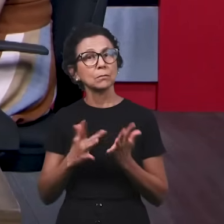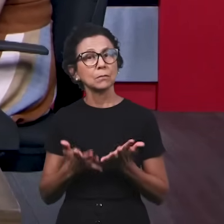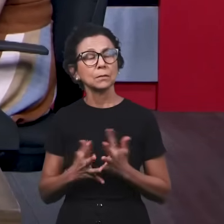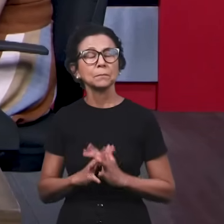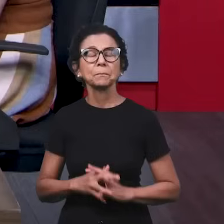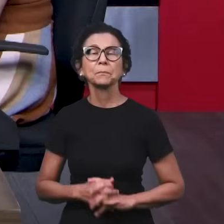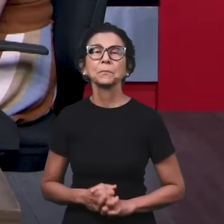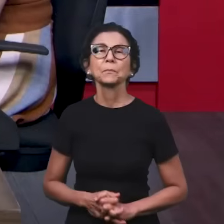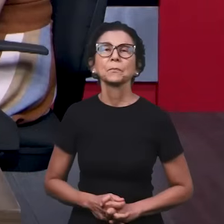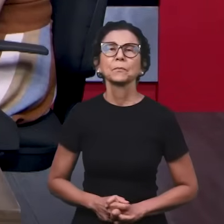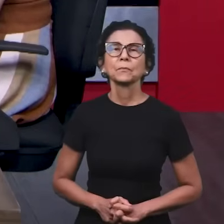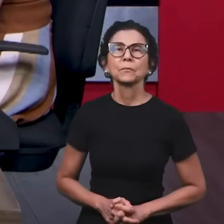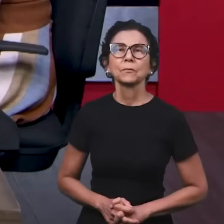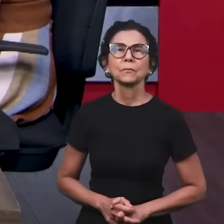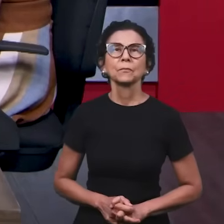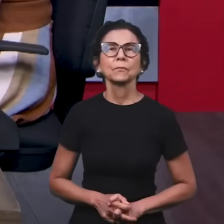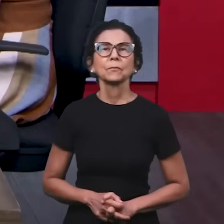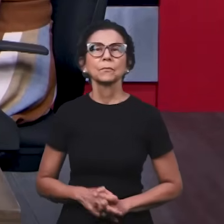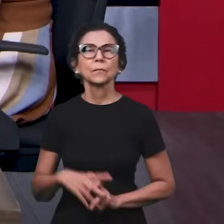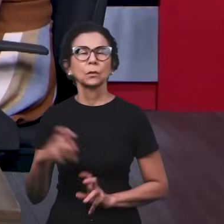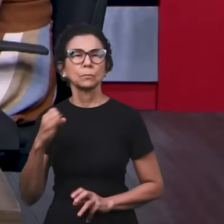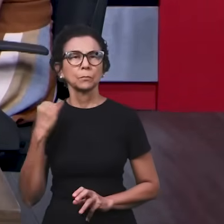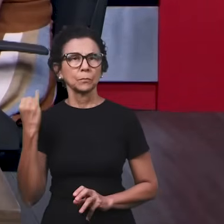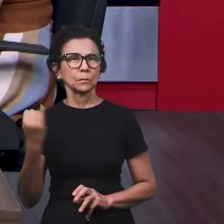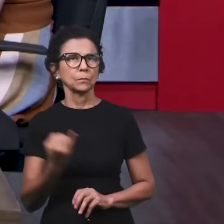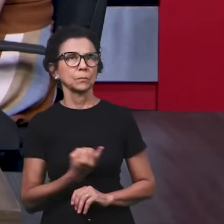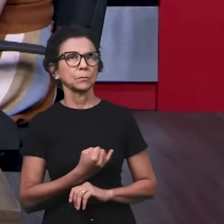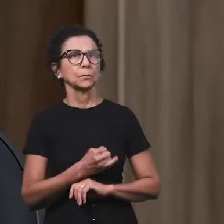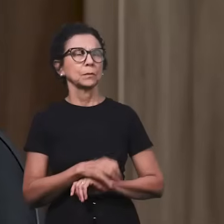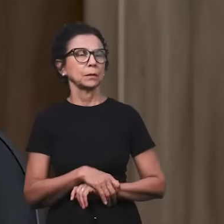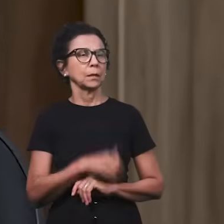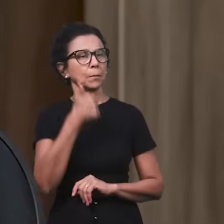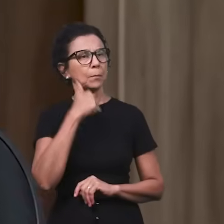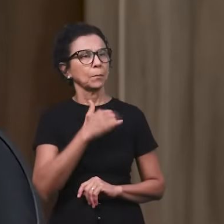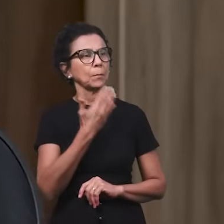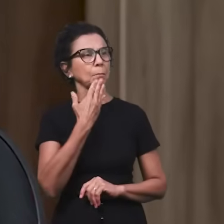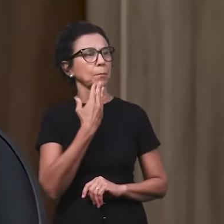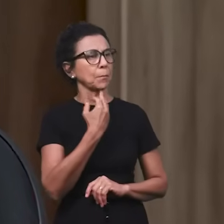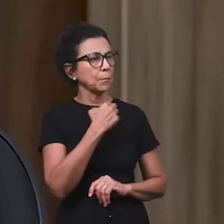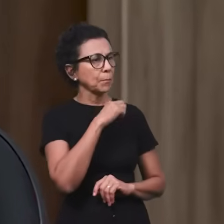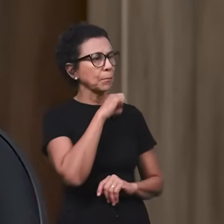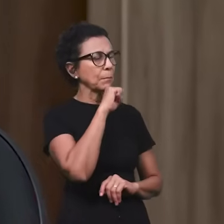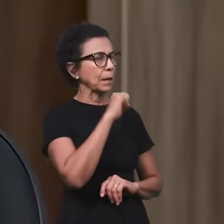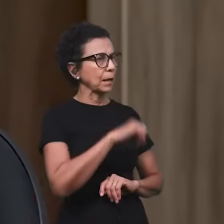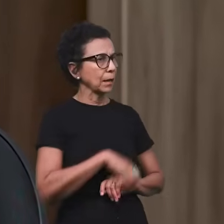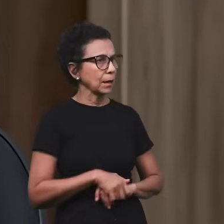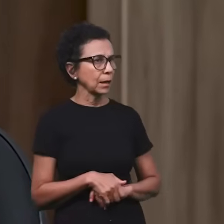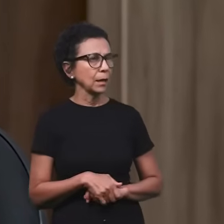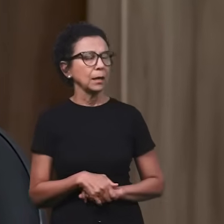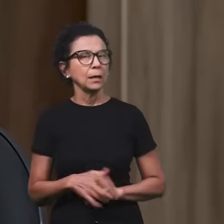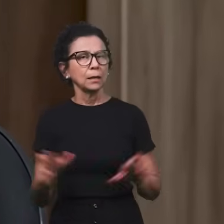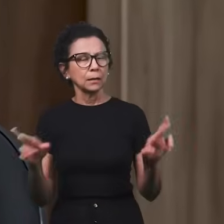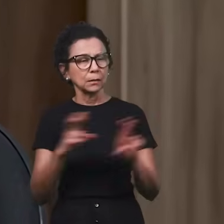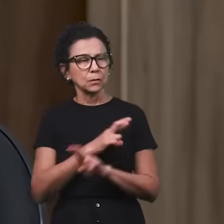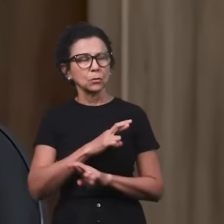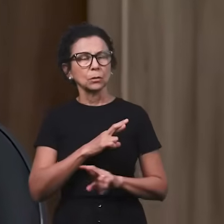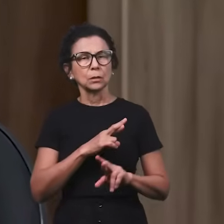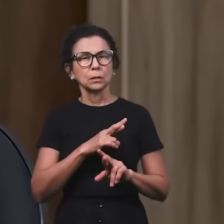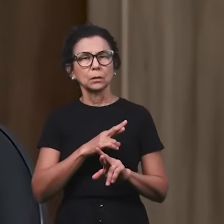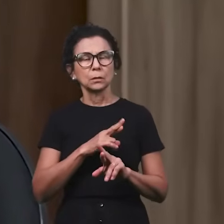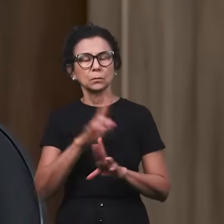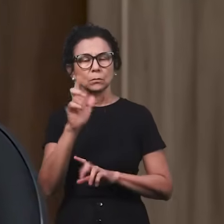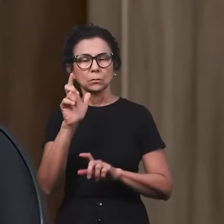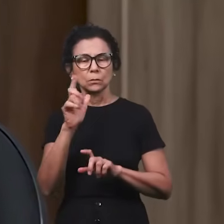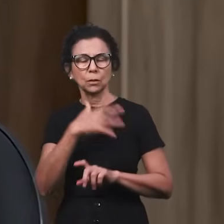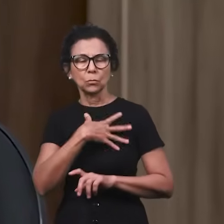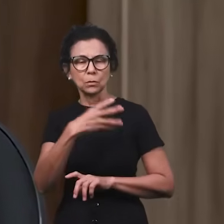da integração das crianças na igreja, da alegria que temos do Seminário Unidos em Família e a oportunidade